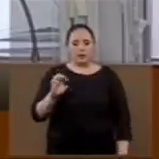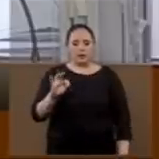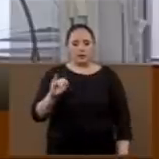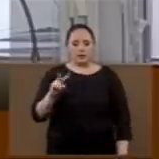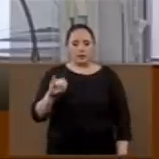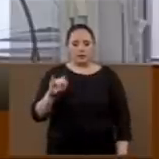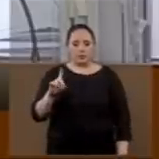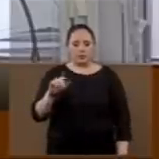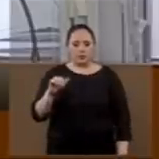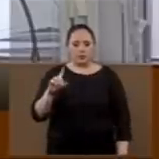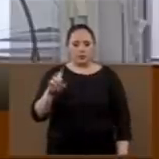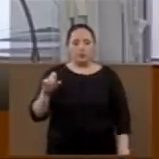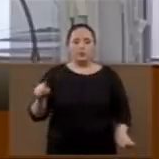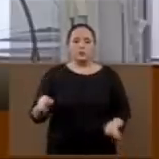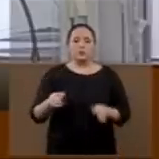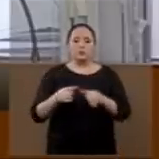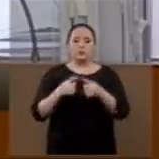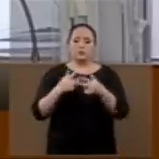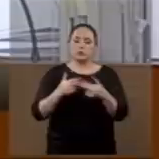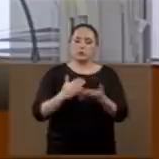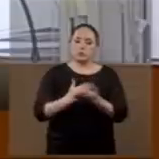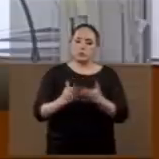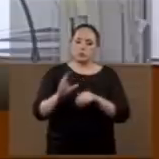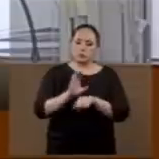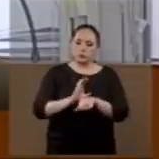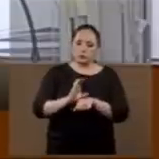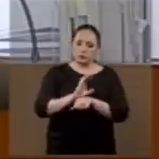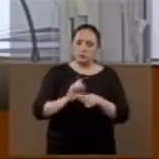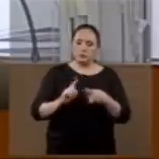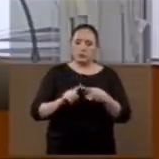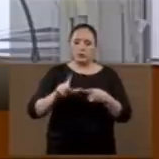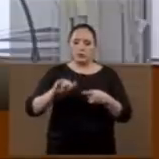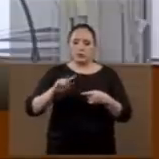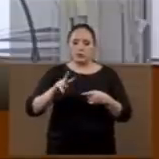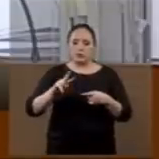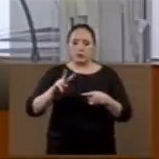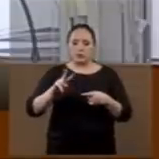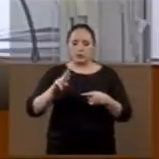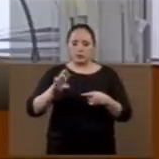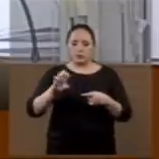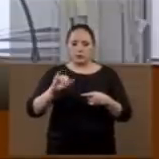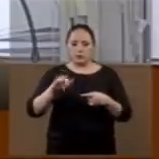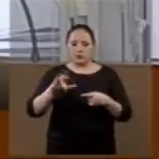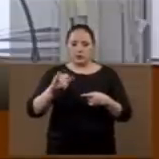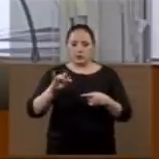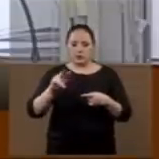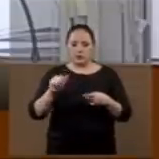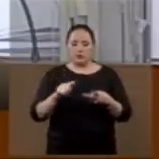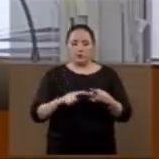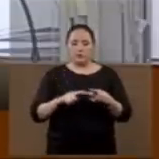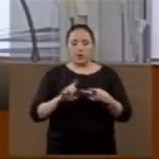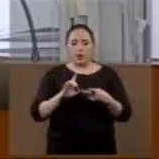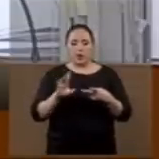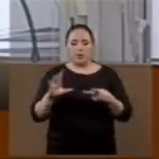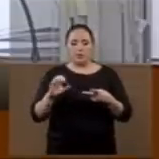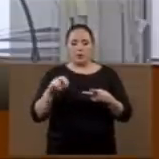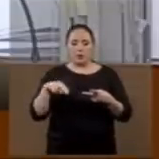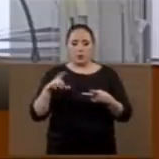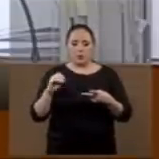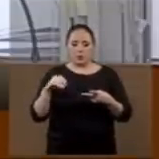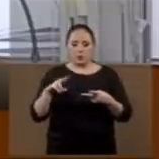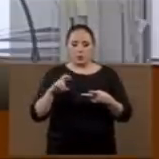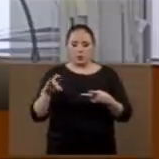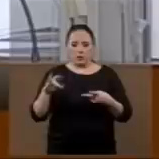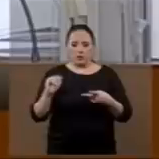consonância com os princípios constitucionais que foram enfatizados, o da livre iniciativa, o da livre concorrência e, principalmente, o